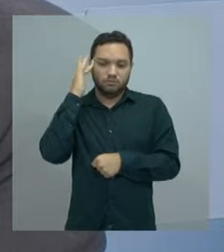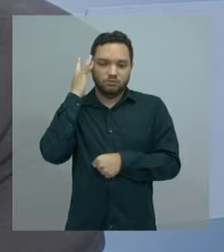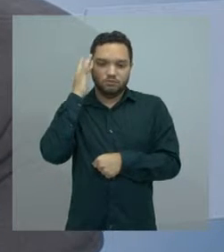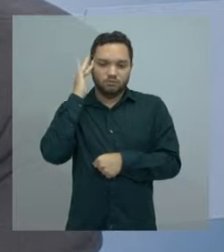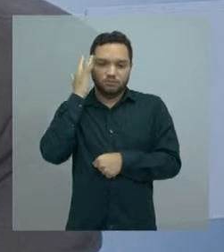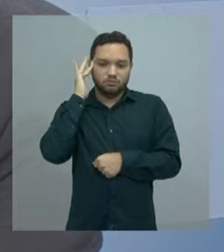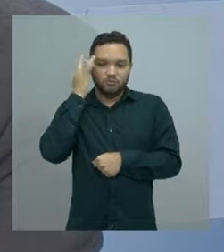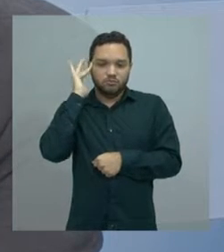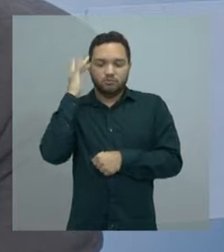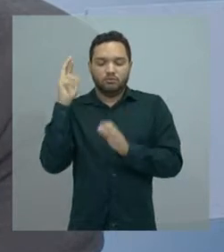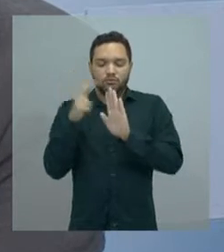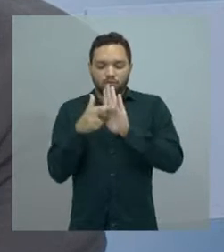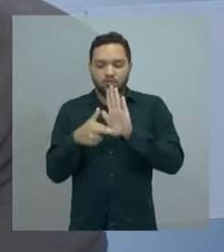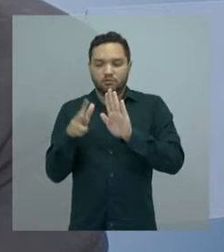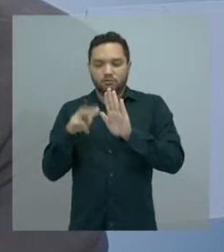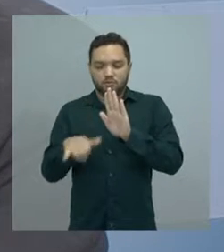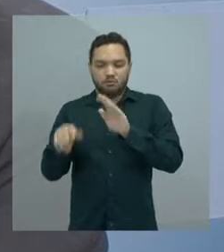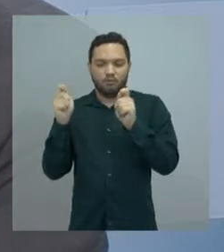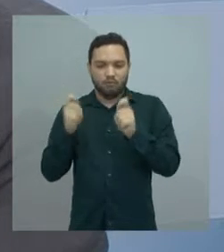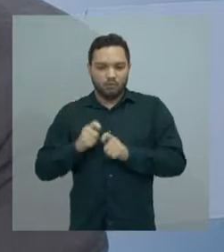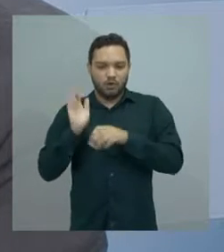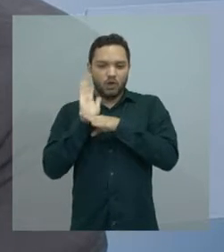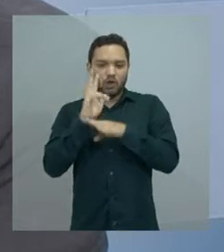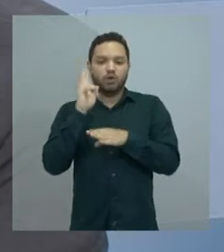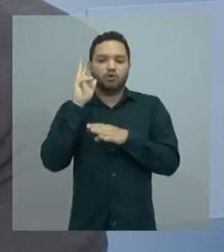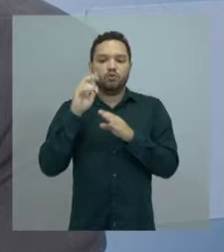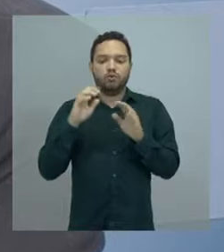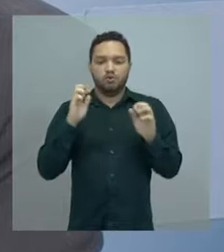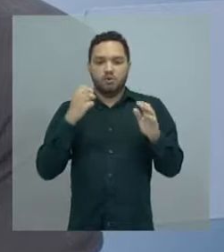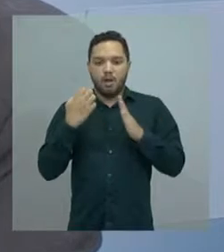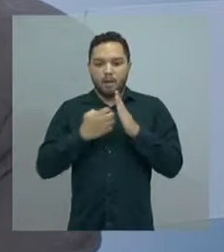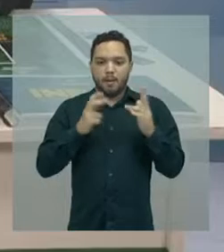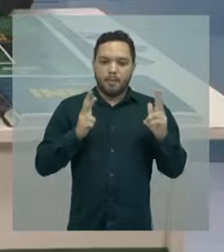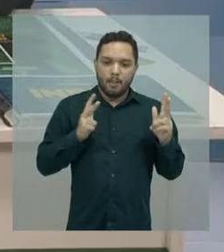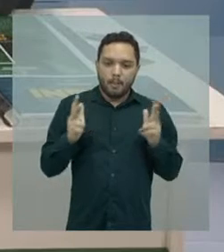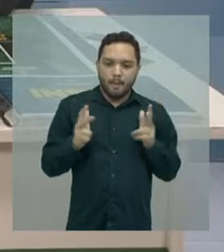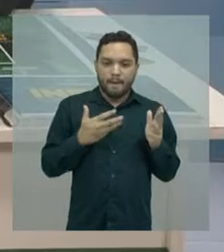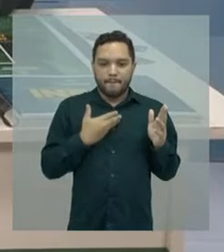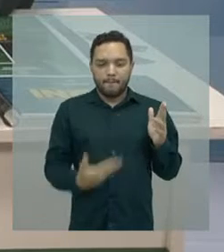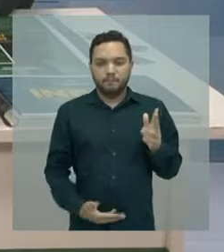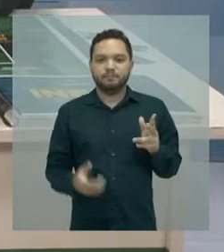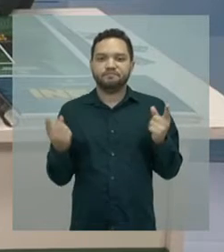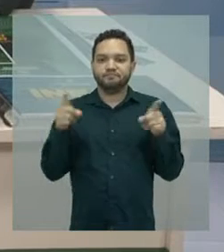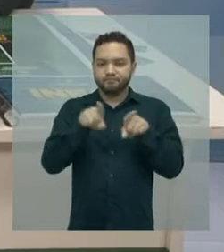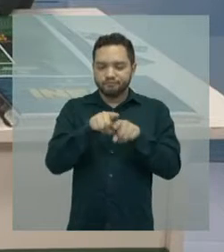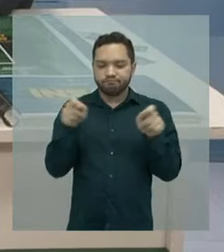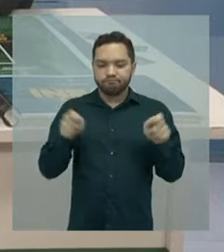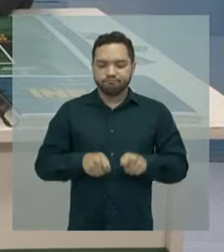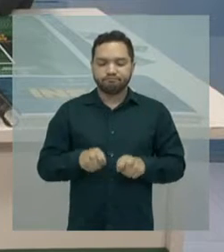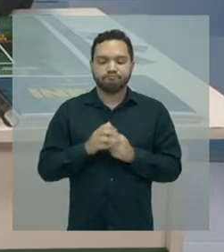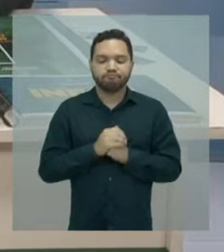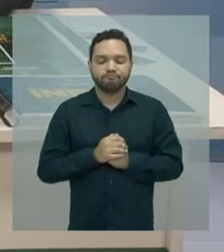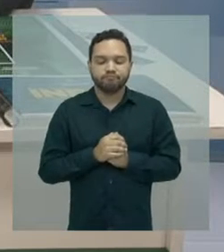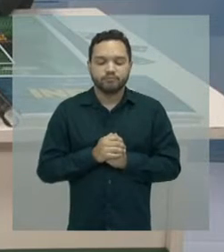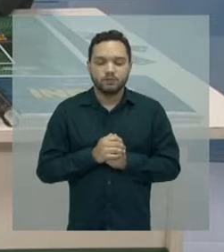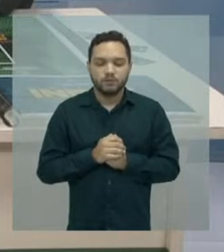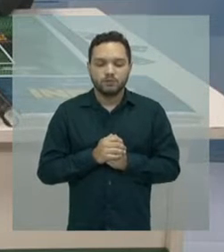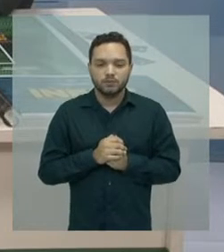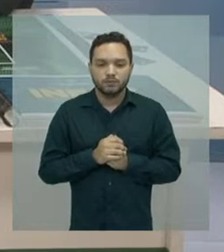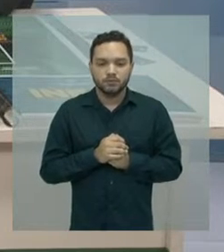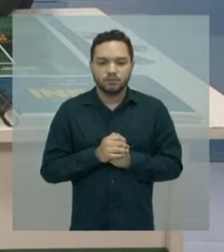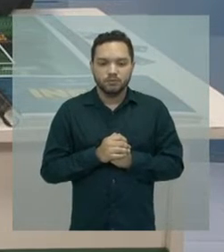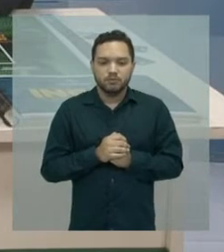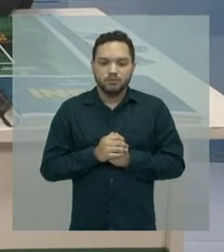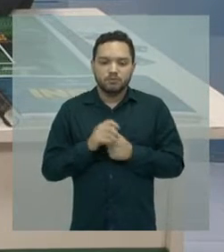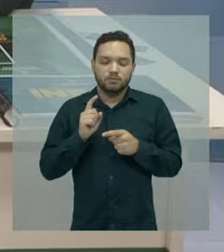abre a possibilidade de parcerias público-privada. Nosso governador... Mas a gente tem recuado muito, né, João? Você vê, foi